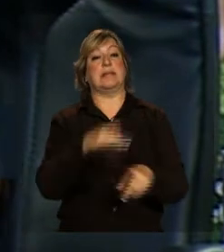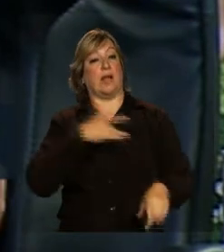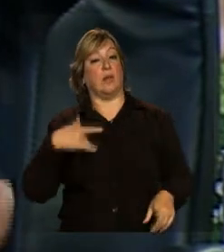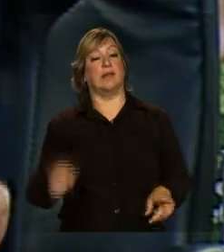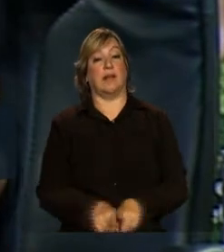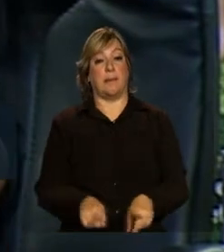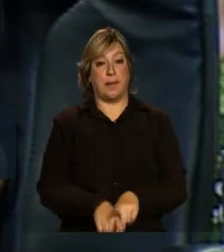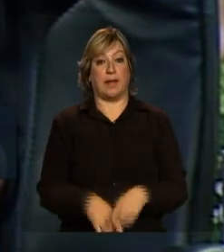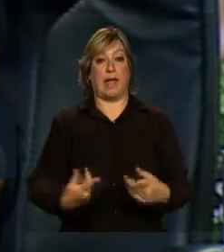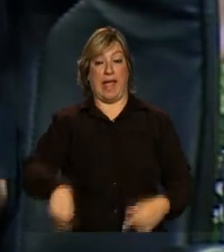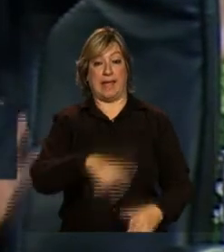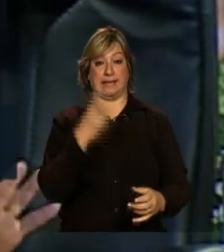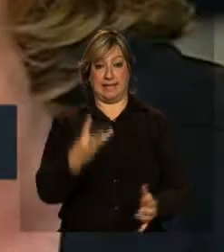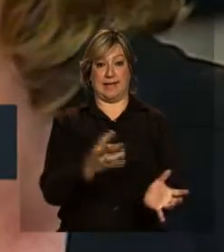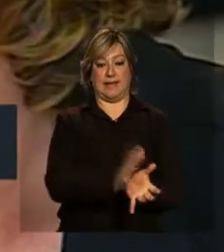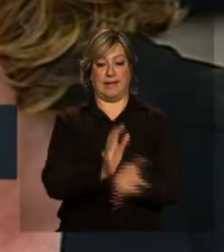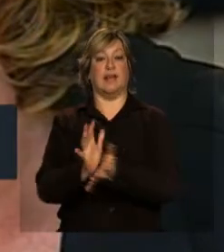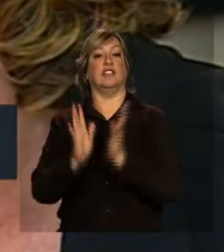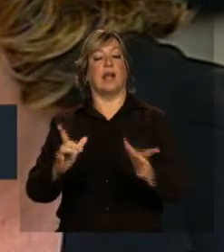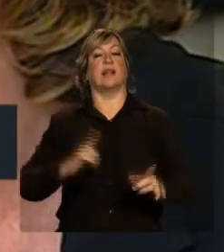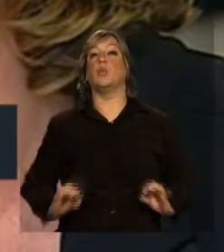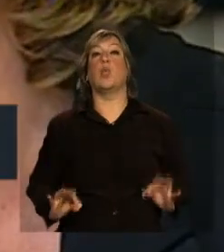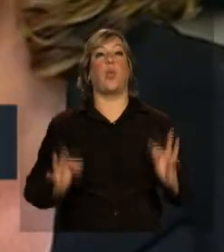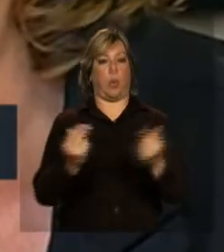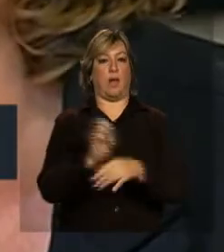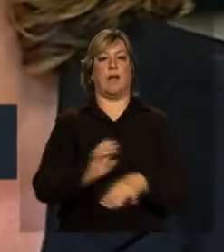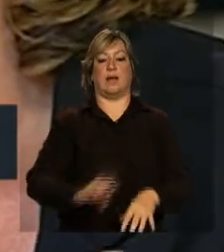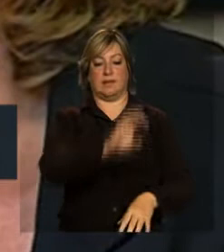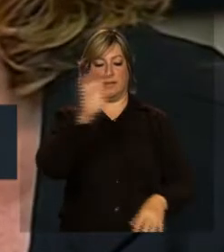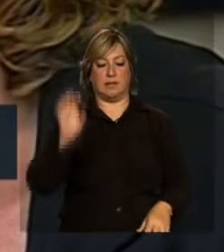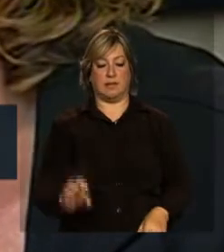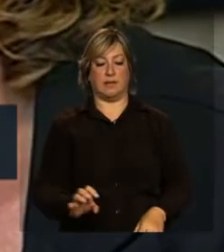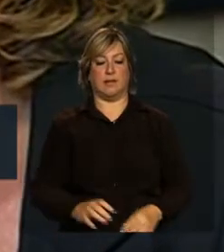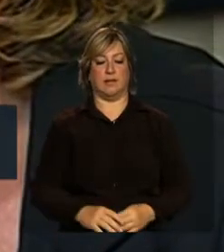Nestas 3 áreas, nós já temos todos os estados. Em que pese